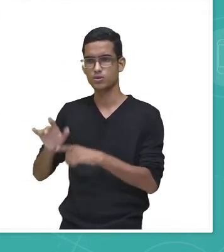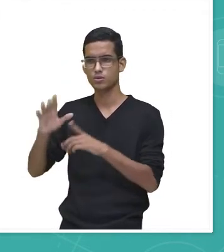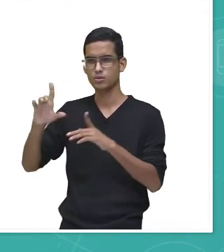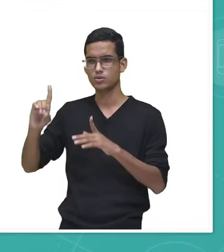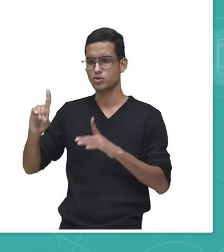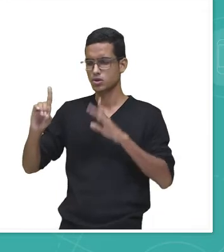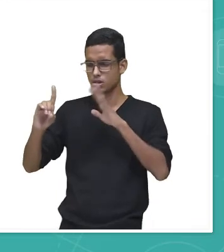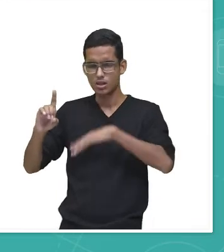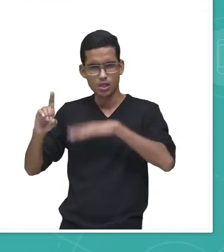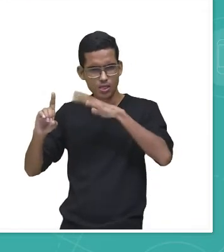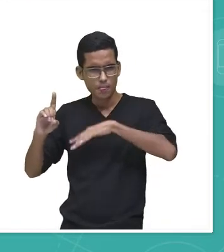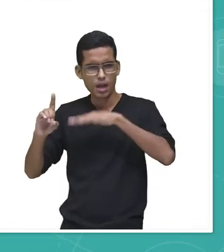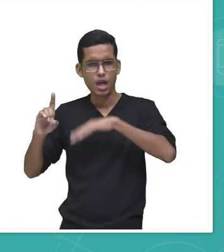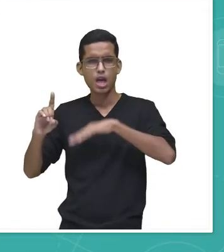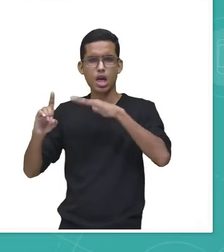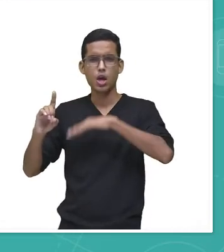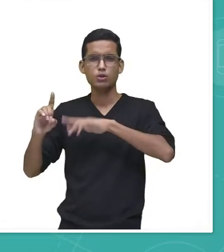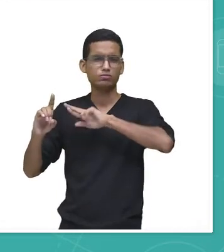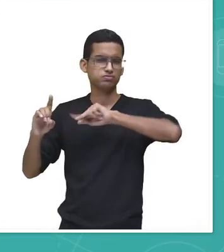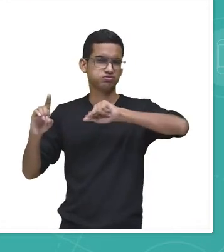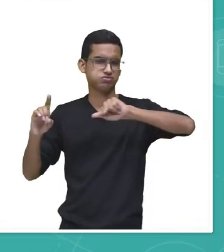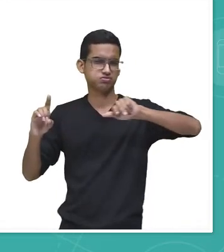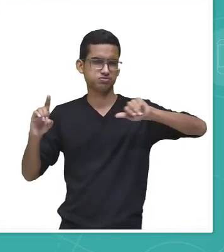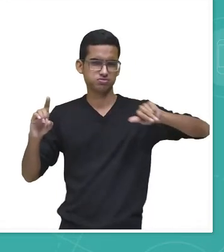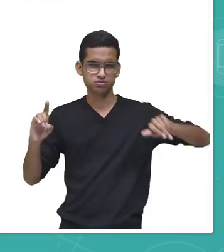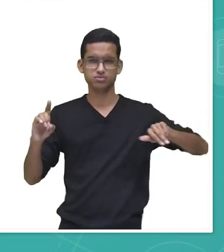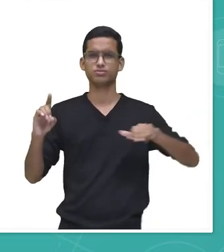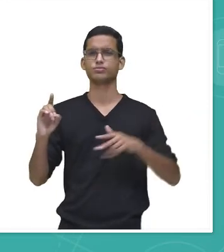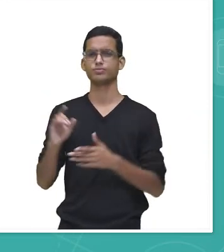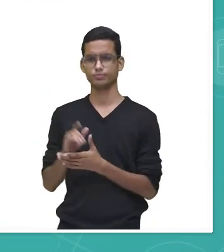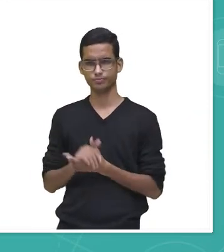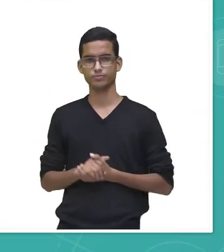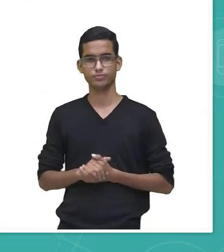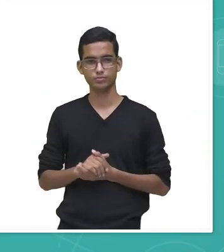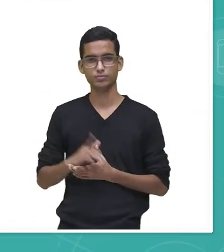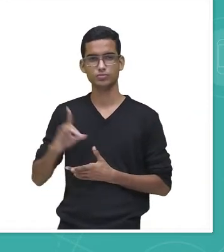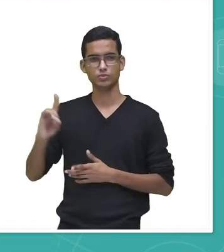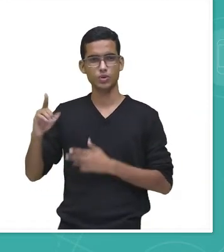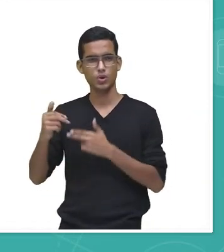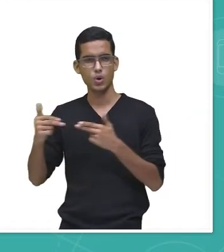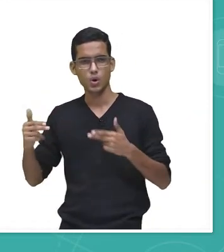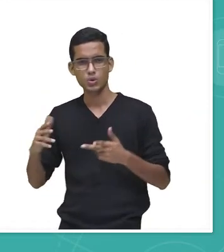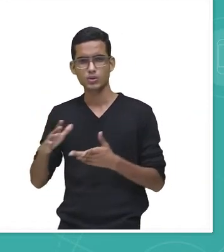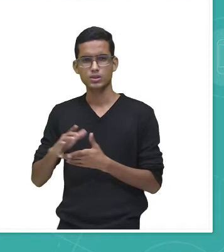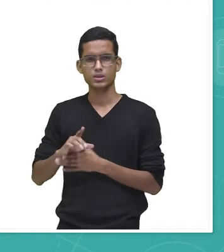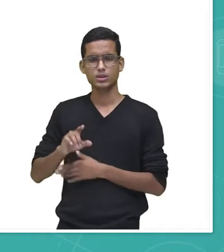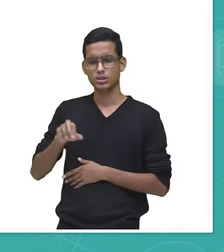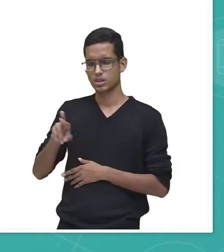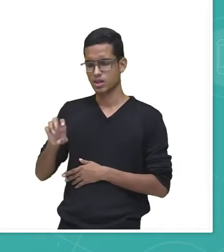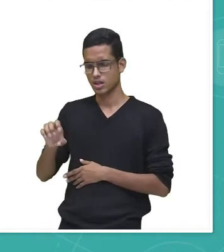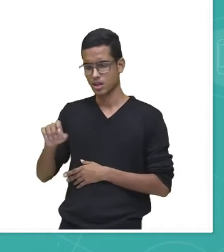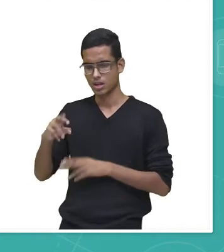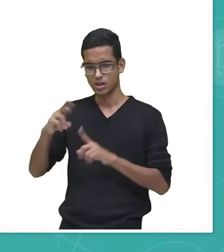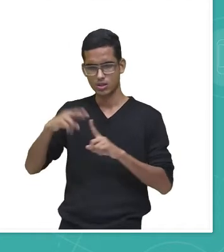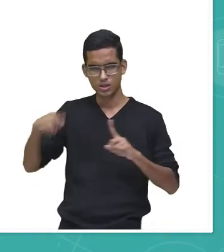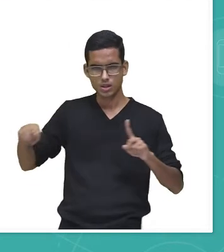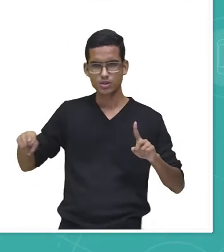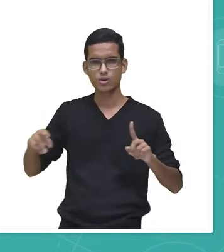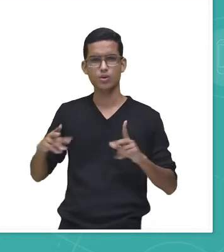uma palavra de acalanto a essas pessoas, uma palavra religiosa, uma palavra de conforto, falando em nome de